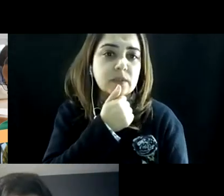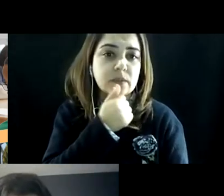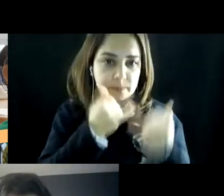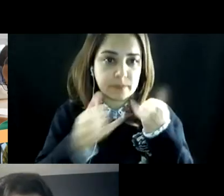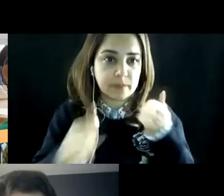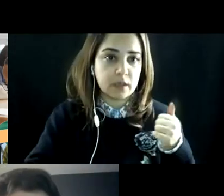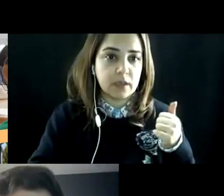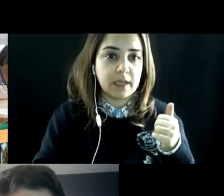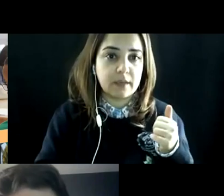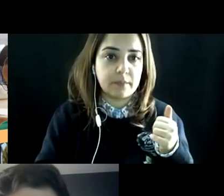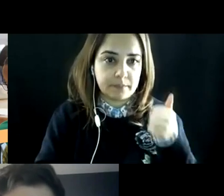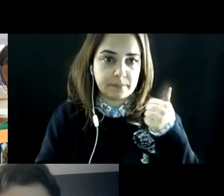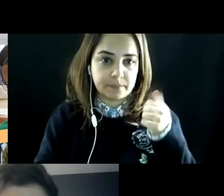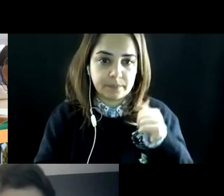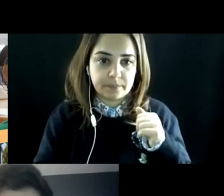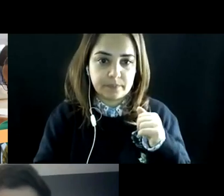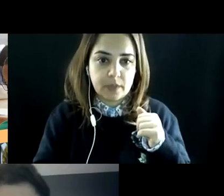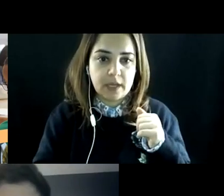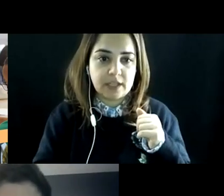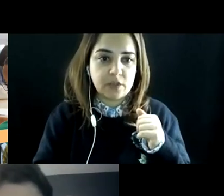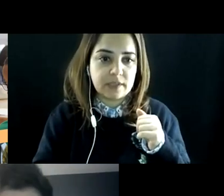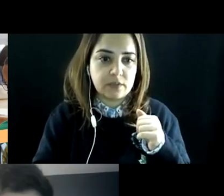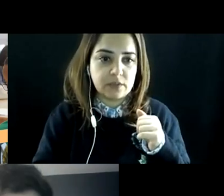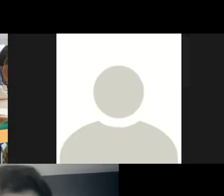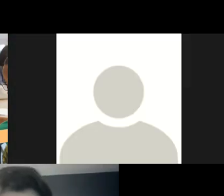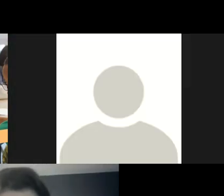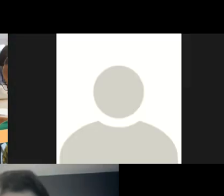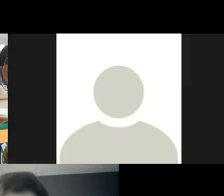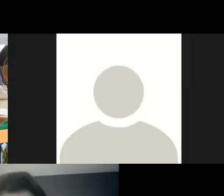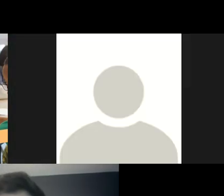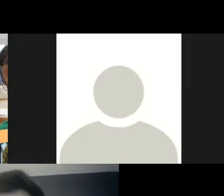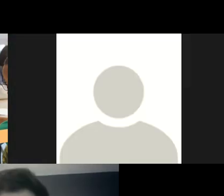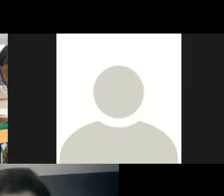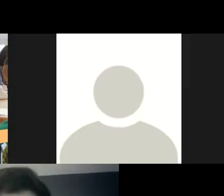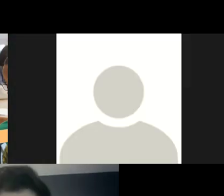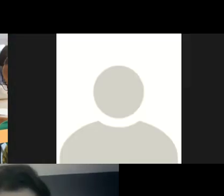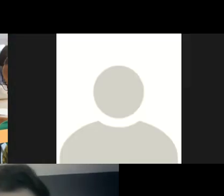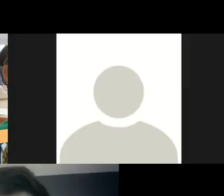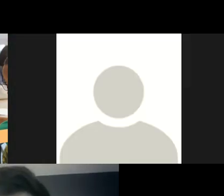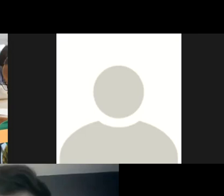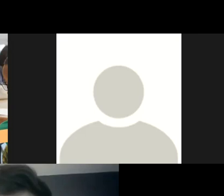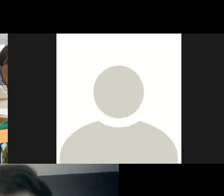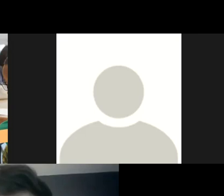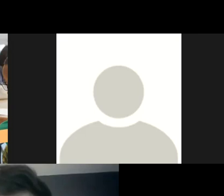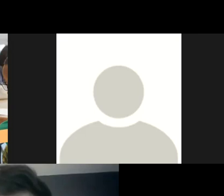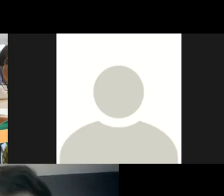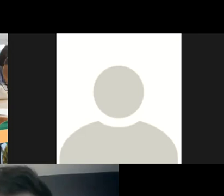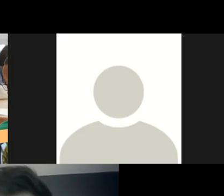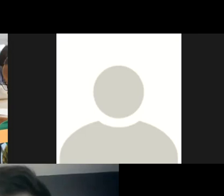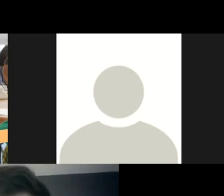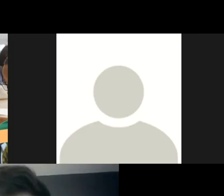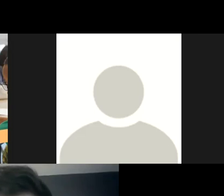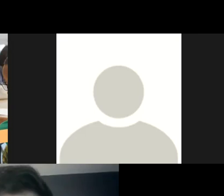superior? Como é que alguém, ao entrar para o nono ano, já tem que decidir de antemão se quer ou não seguir estudos em relação